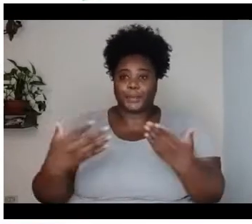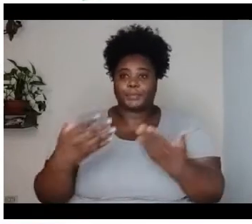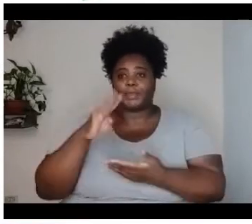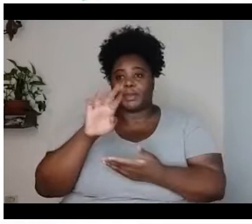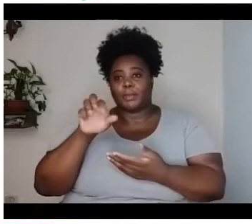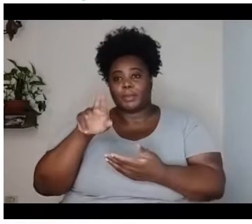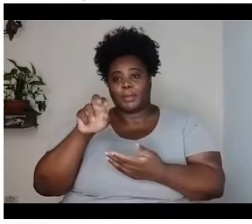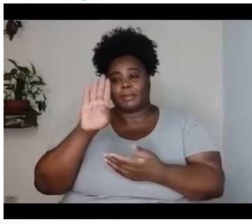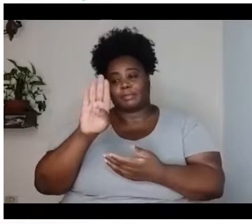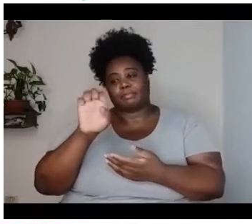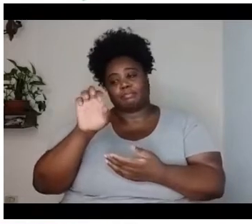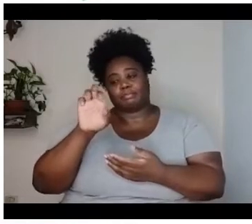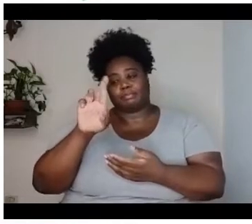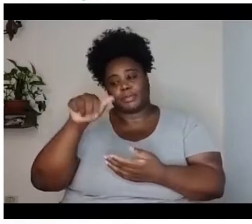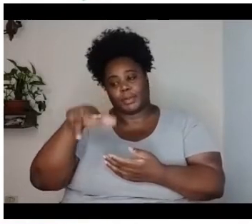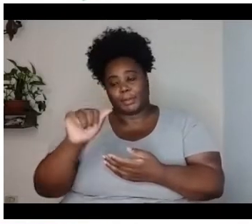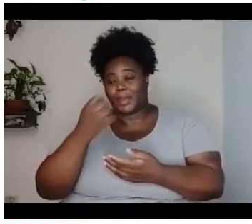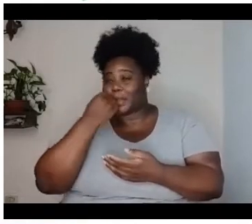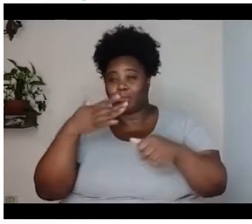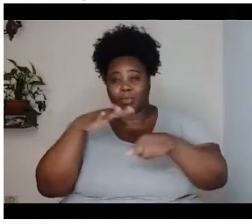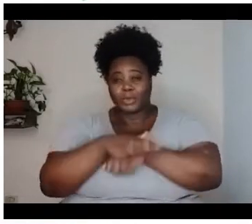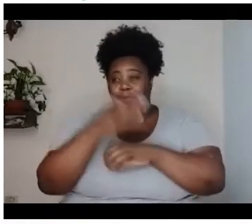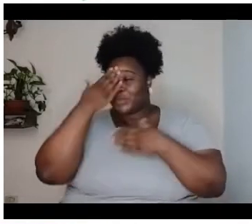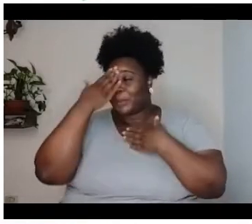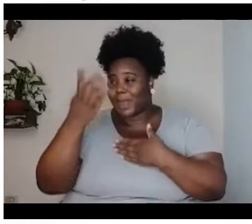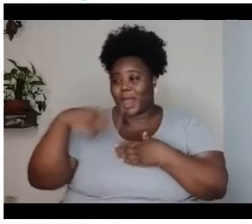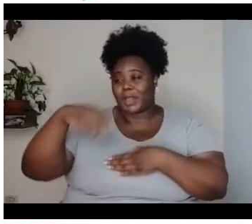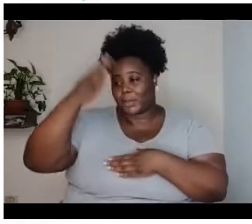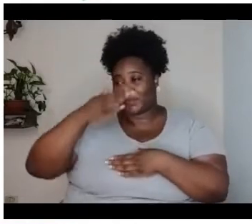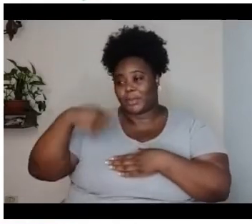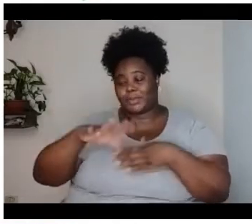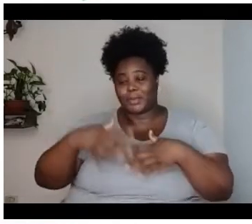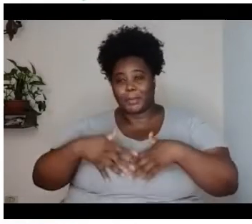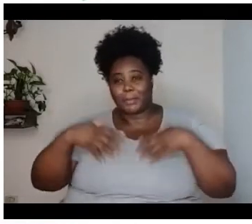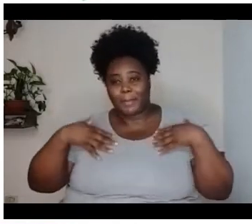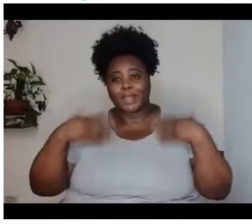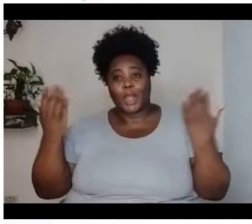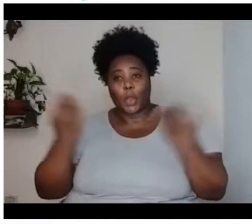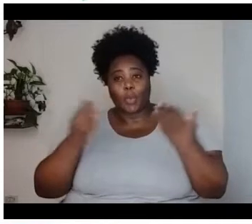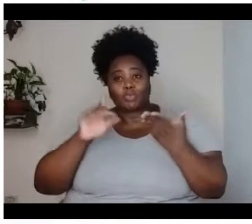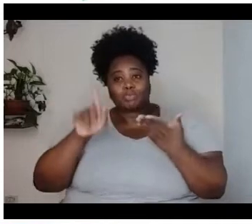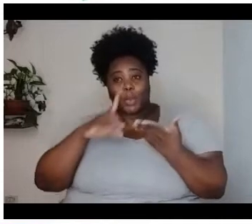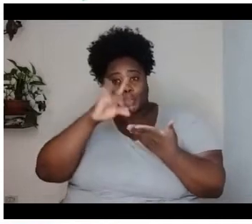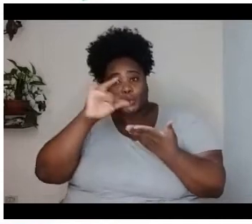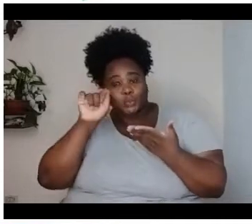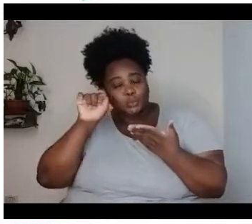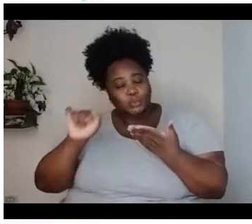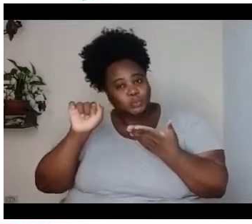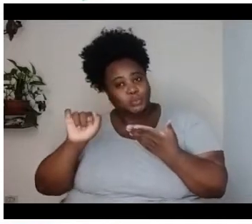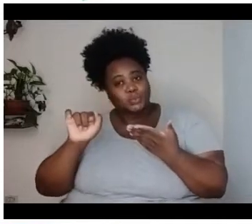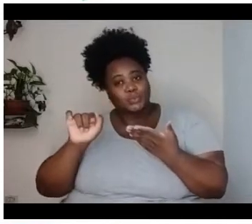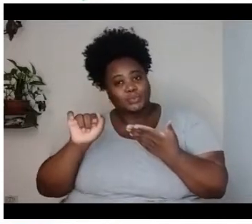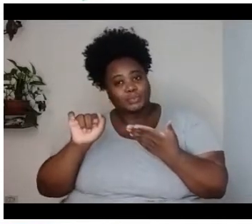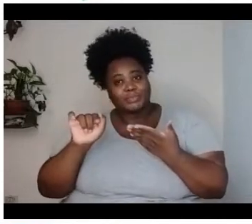boa noite, muito obrigada pela sua presença, que prazer, assim, hoje tem sido um dia de bater alguns